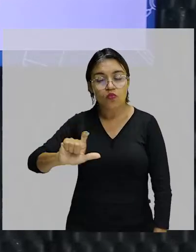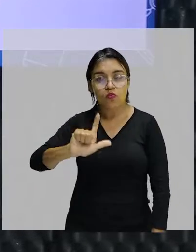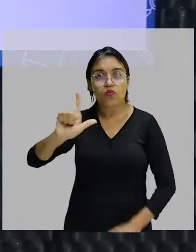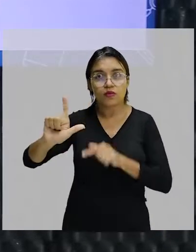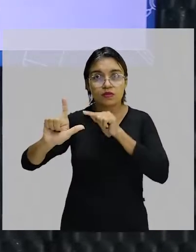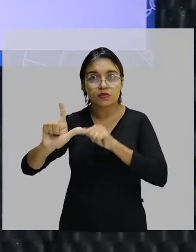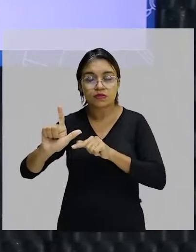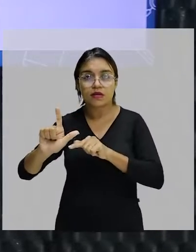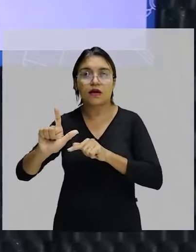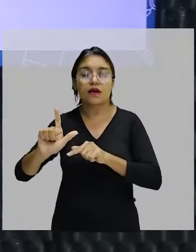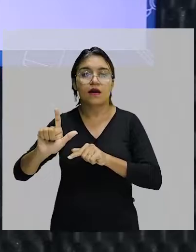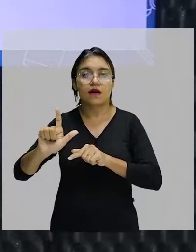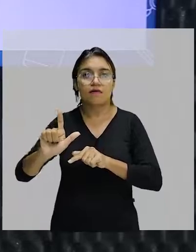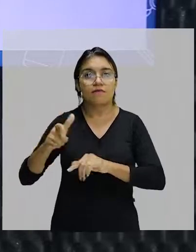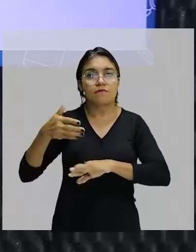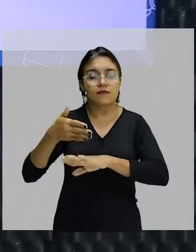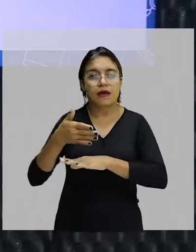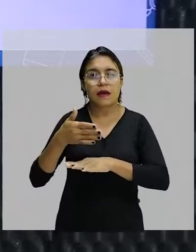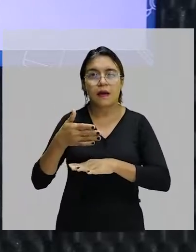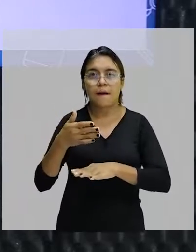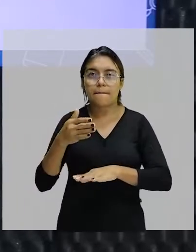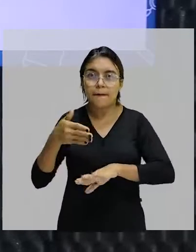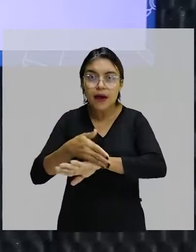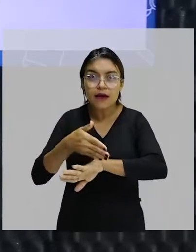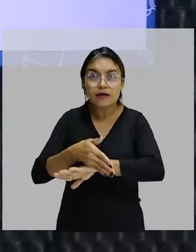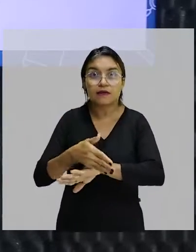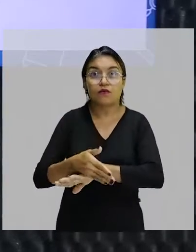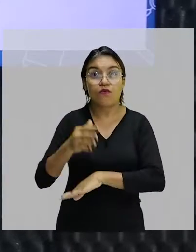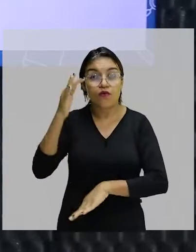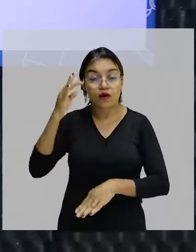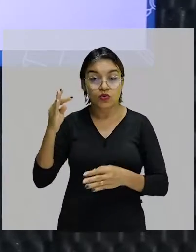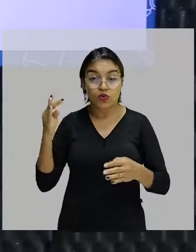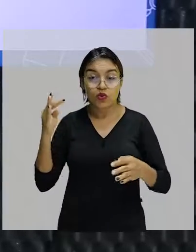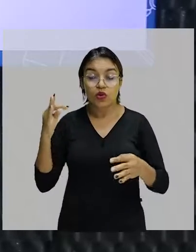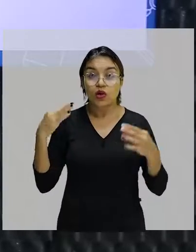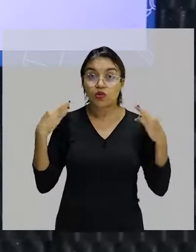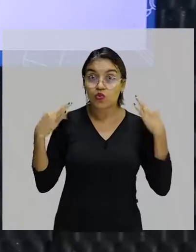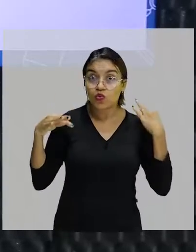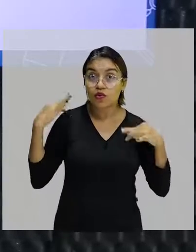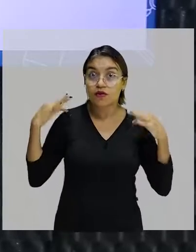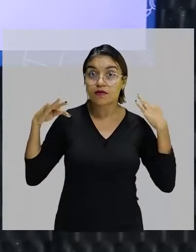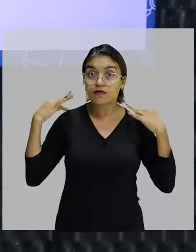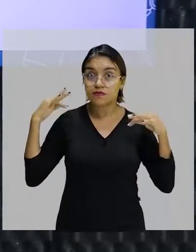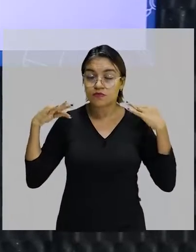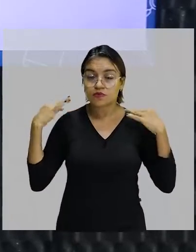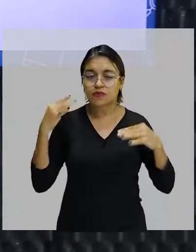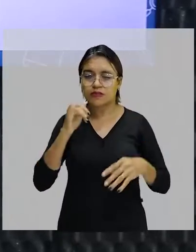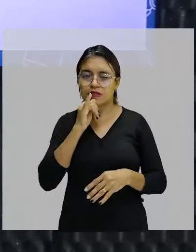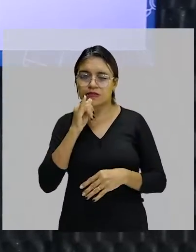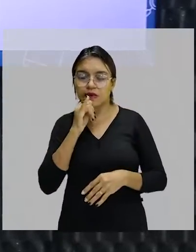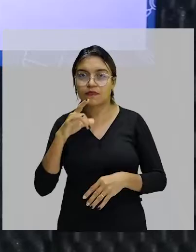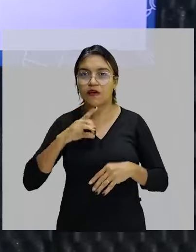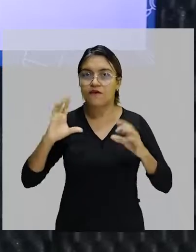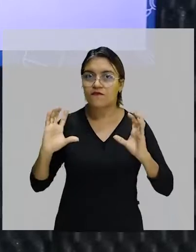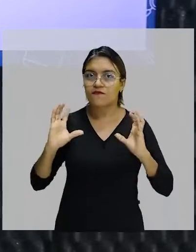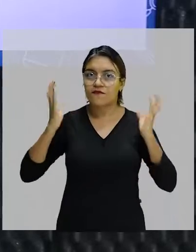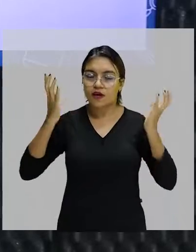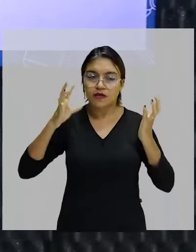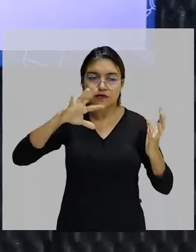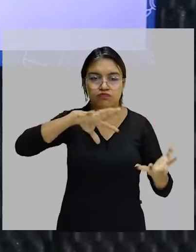faz parte do turismo, é uma parte integral desse movimento. Então, aqui nós temos festivais